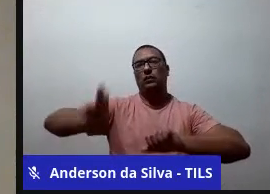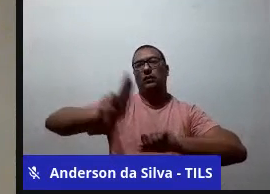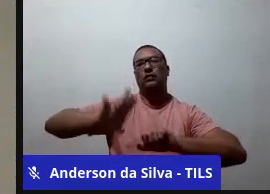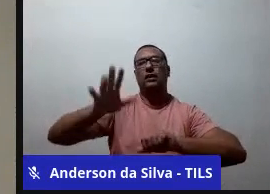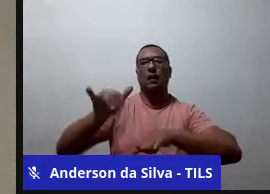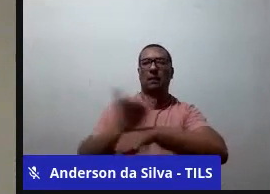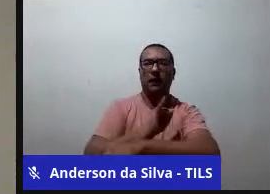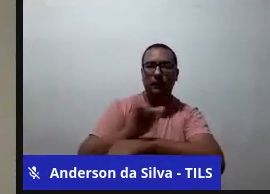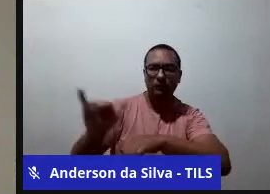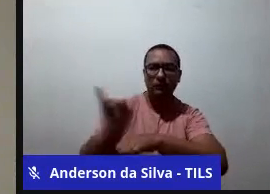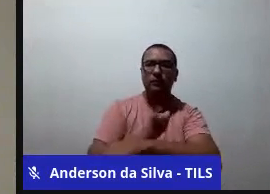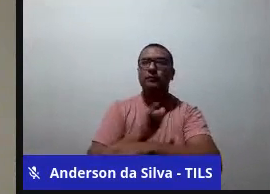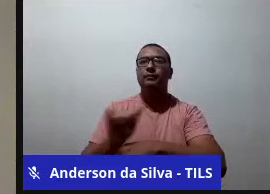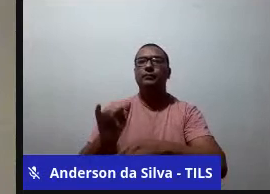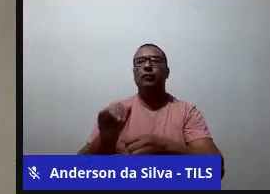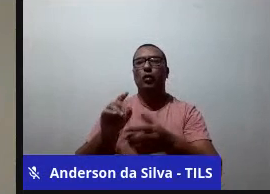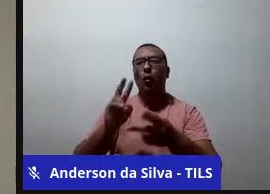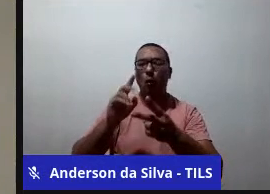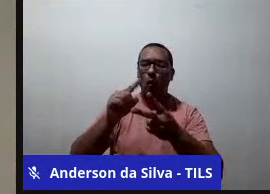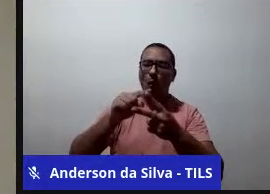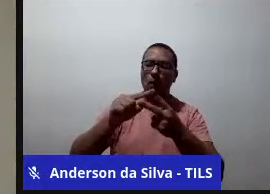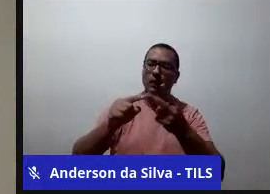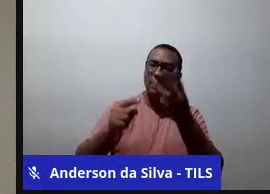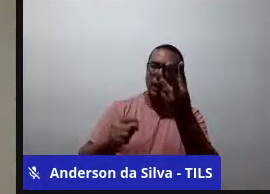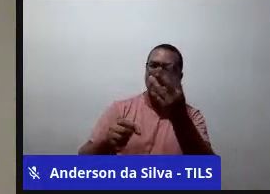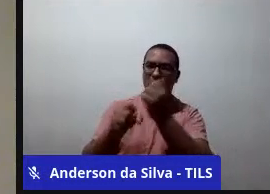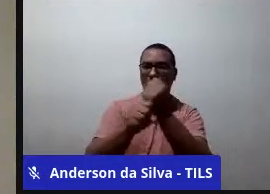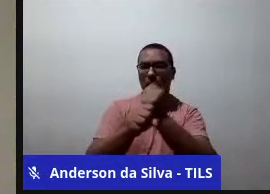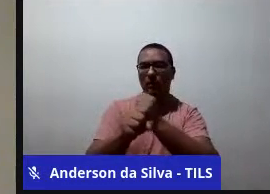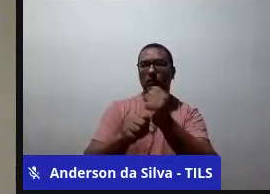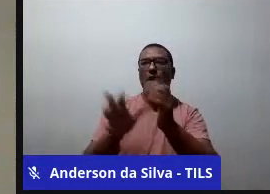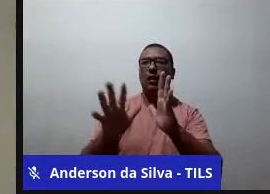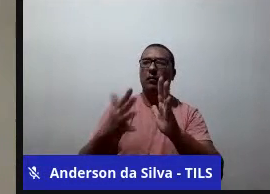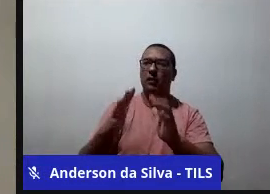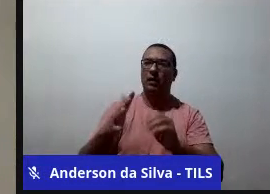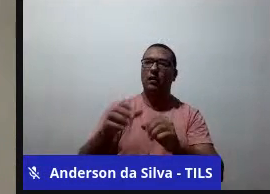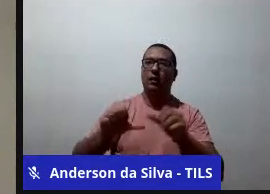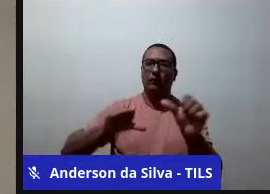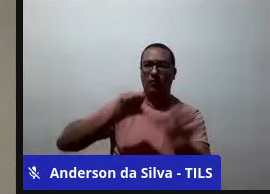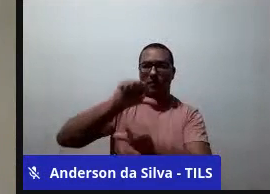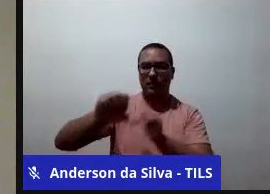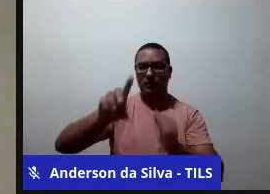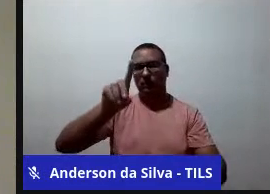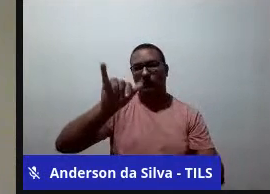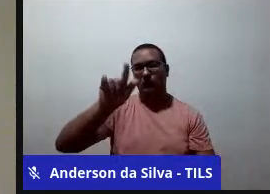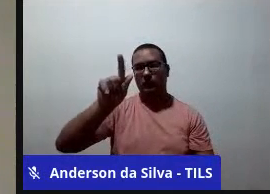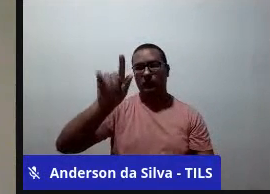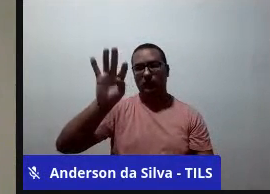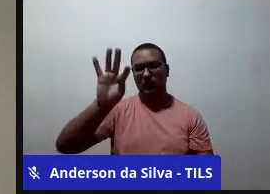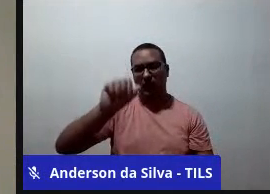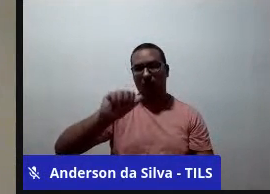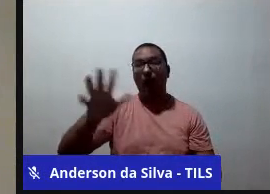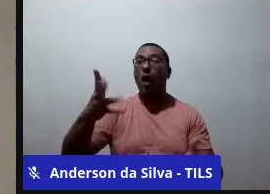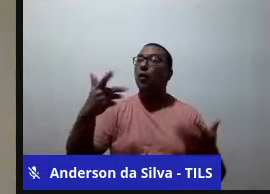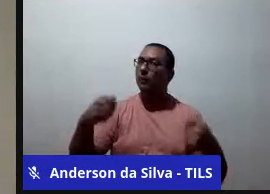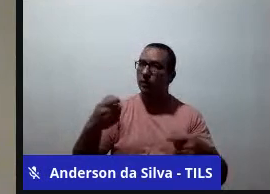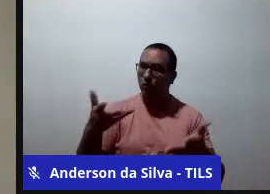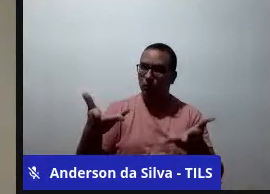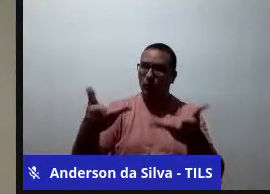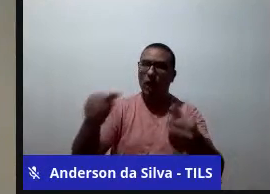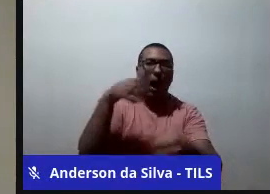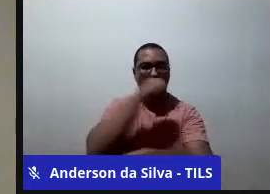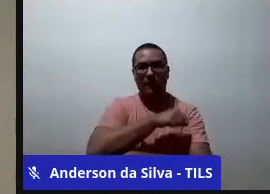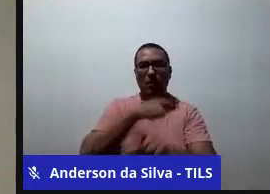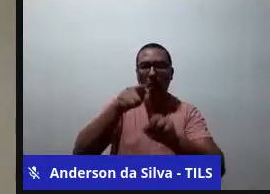estratégico aí de 2-3 anos fazer a transição para a transformação digital tiveram que acelerar em questão de